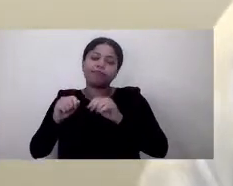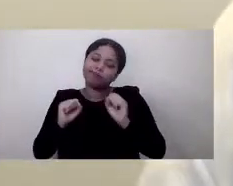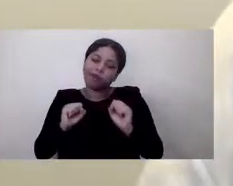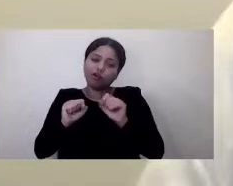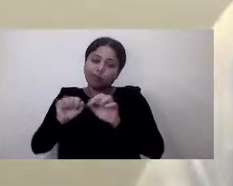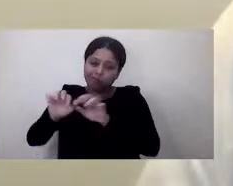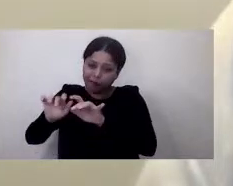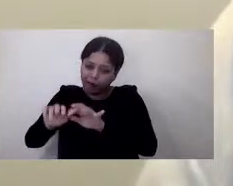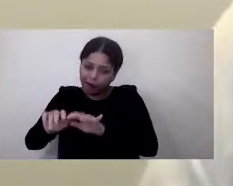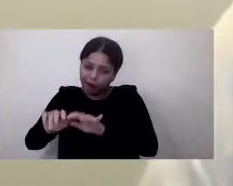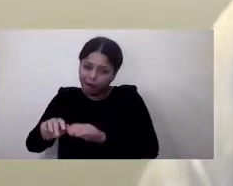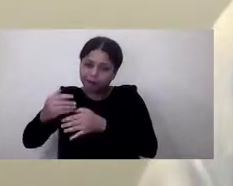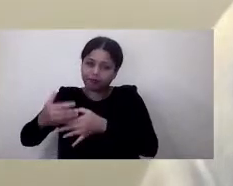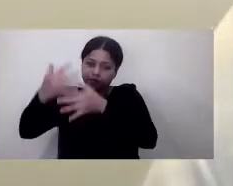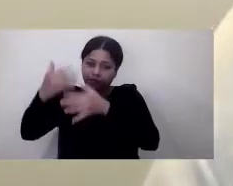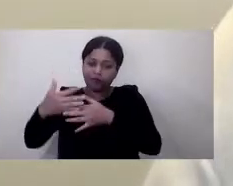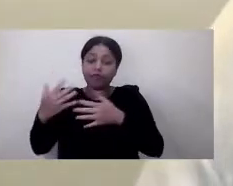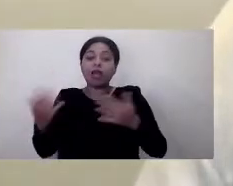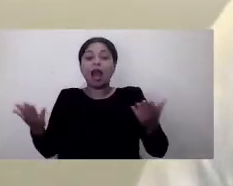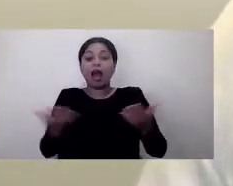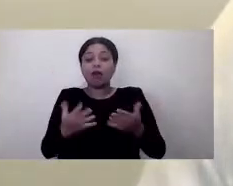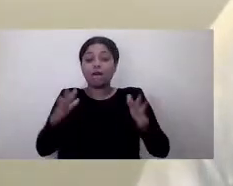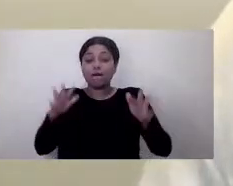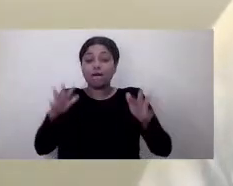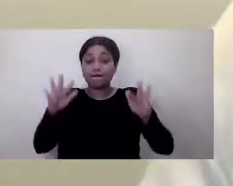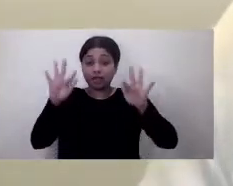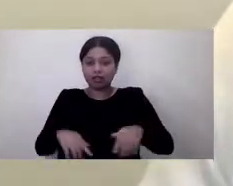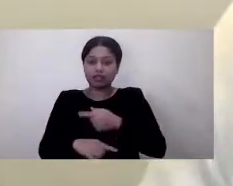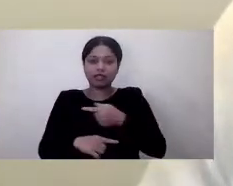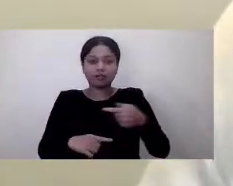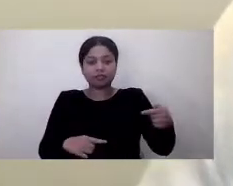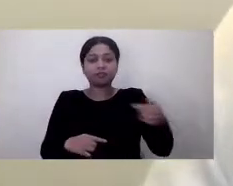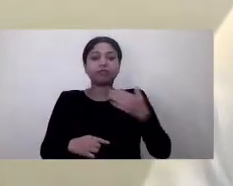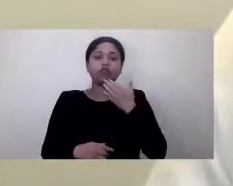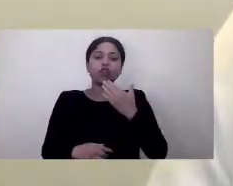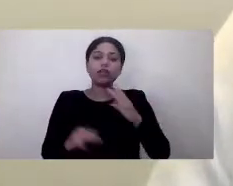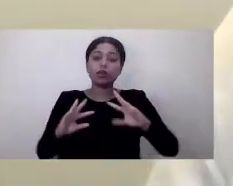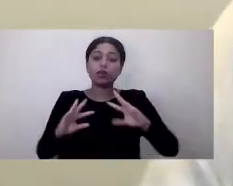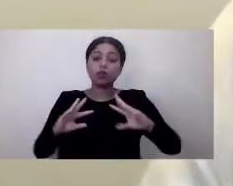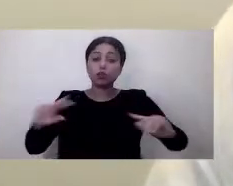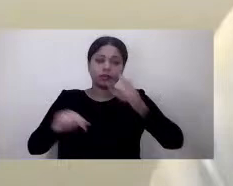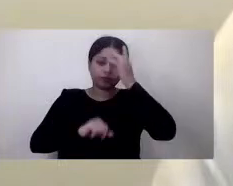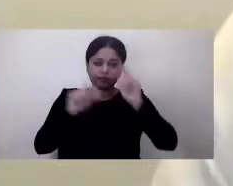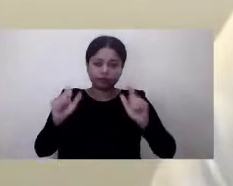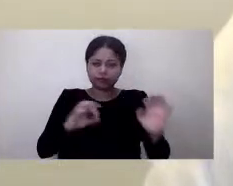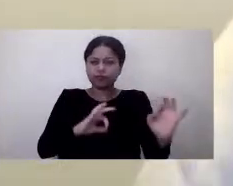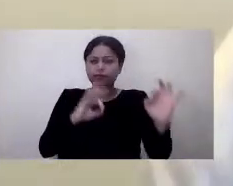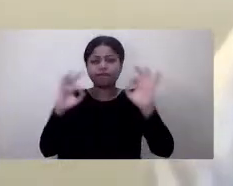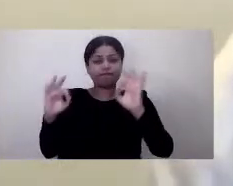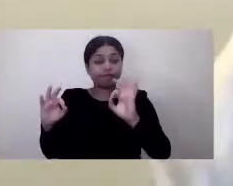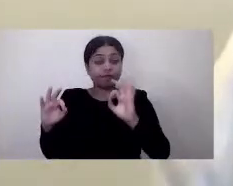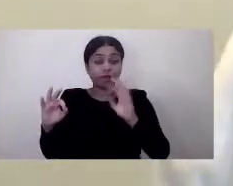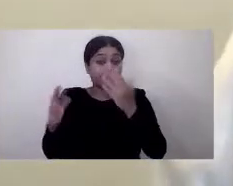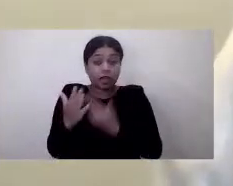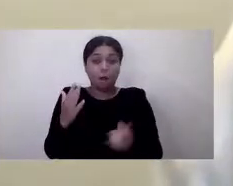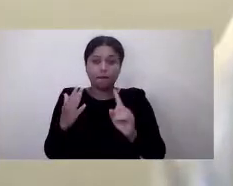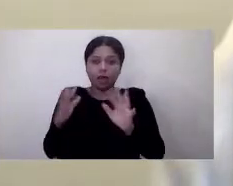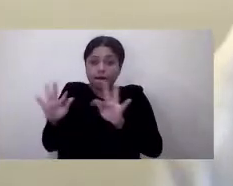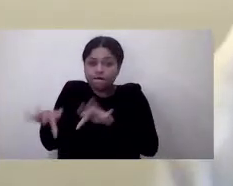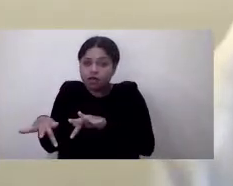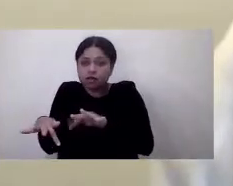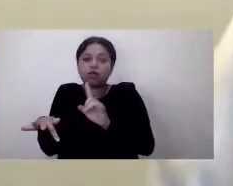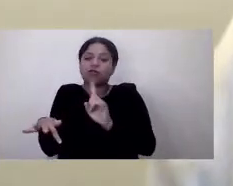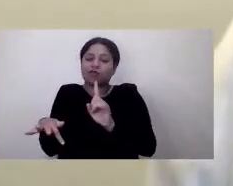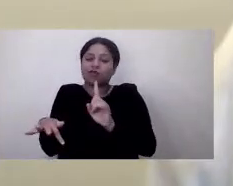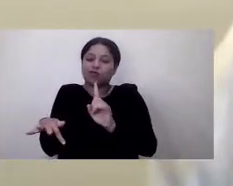estamos finalizando agora a nossa semana e eu vou pedir para todo mundo que está assistindo não perder o final da ELT Week